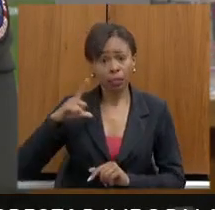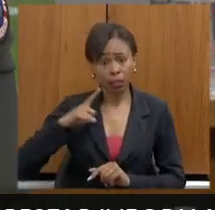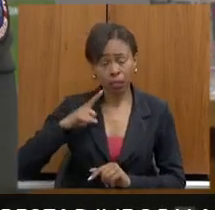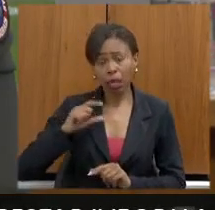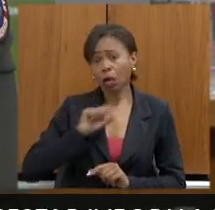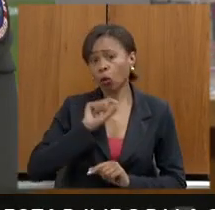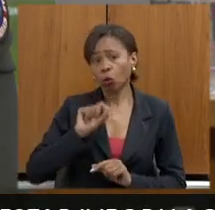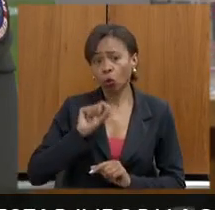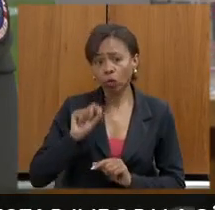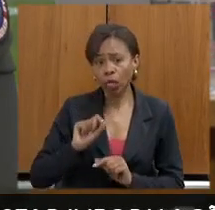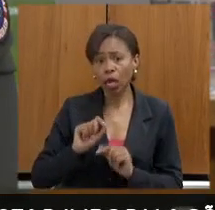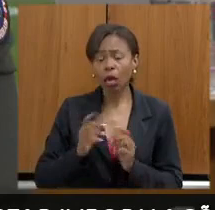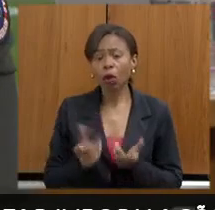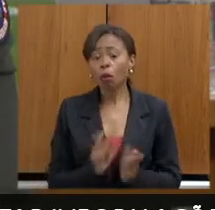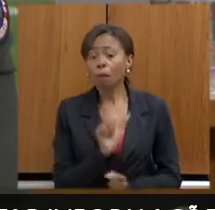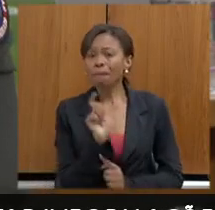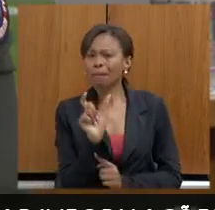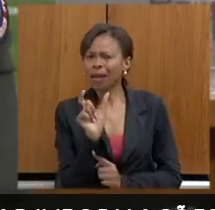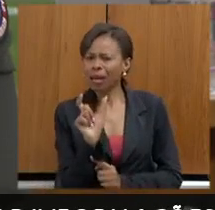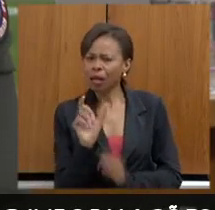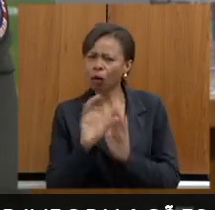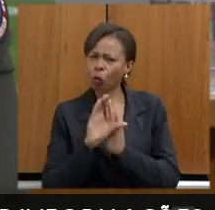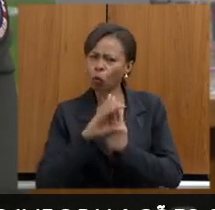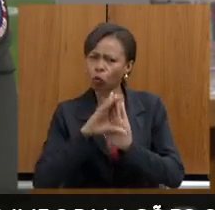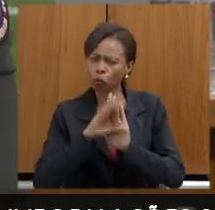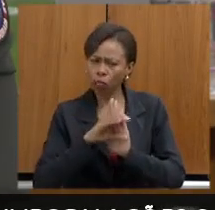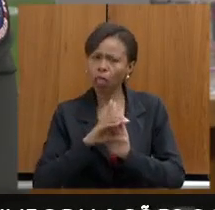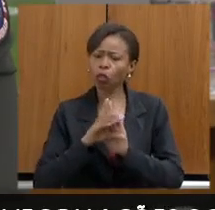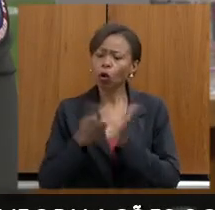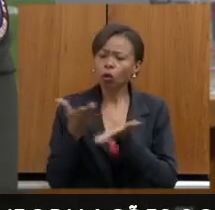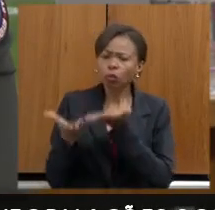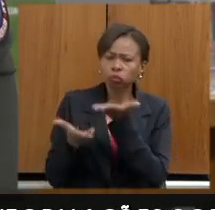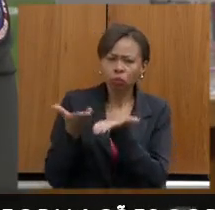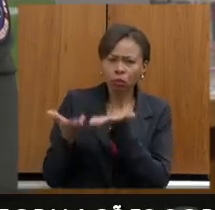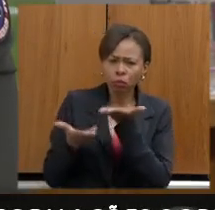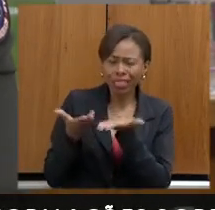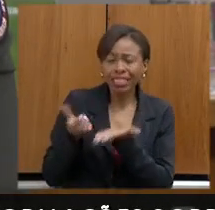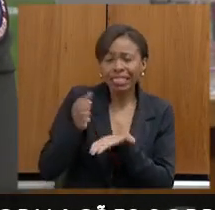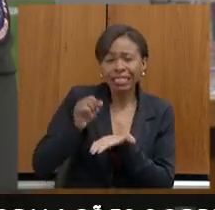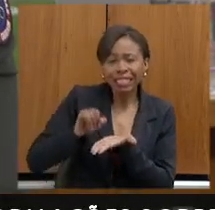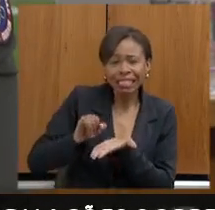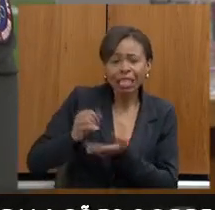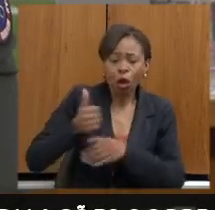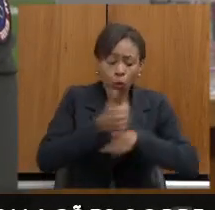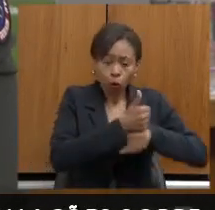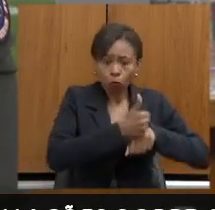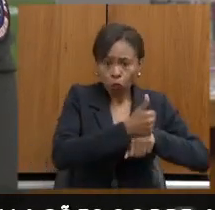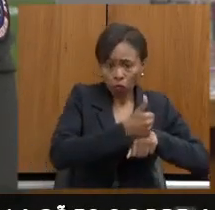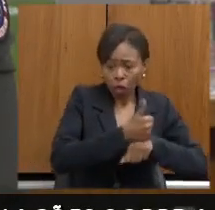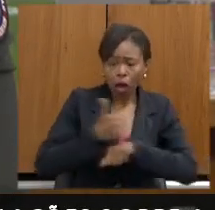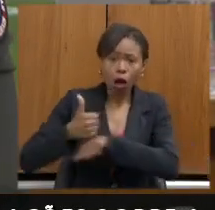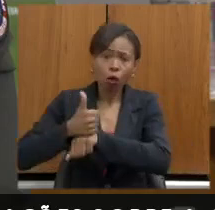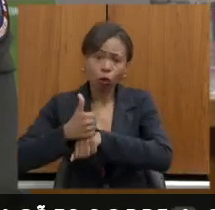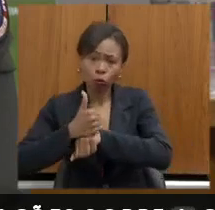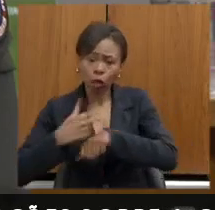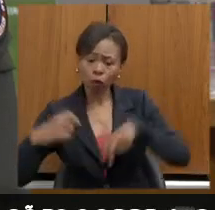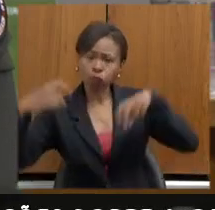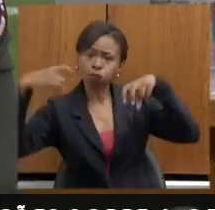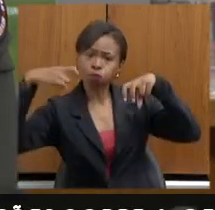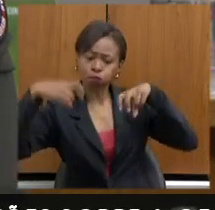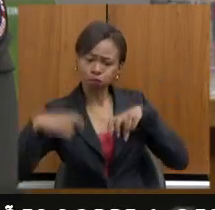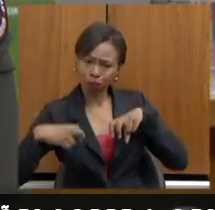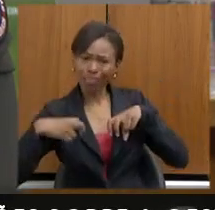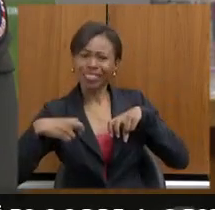conceito para esse tipo de trabalho que um acompanhamento pelo seu próprio parceiro parceiro pelo seu próprio par